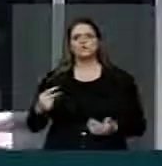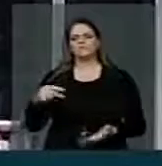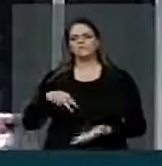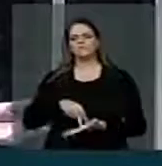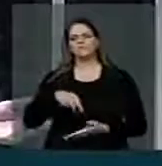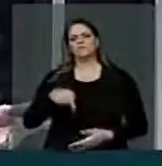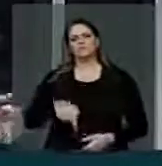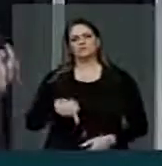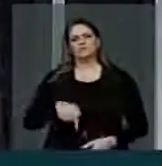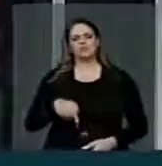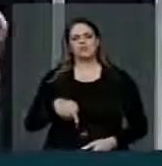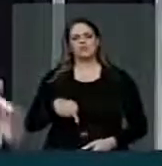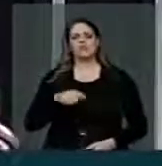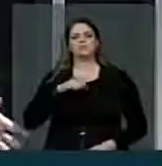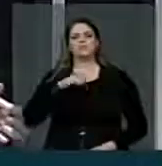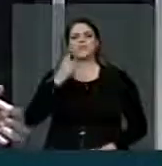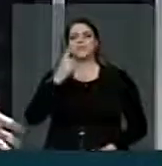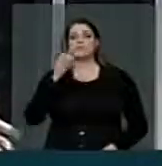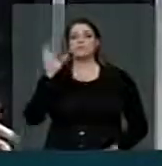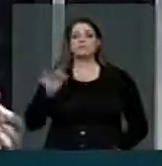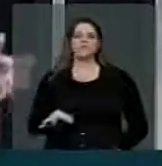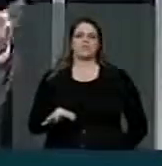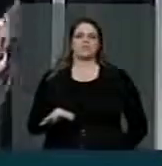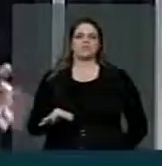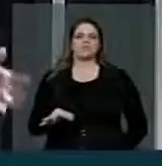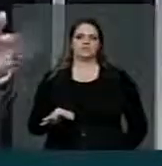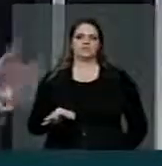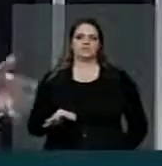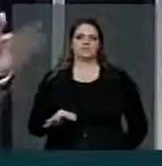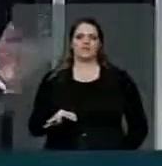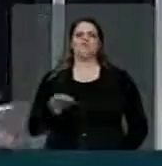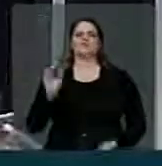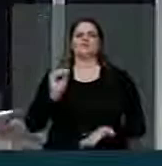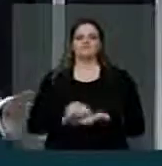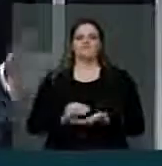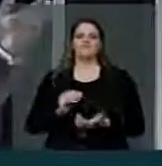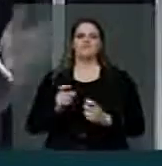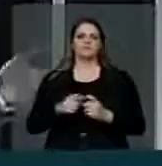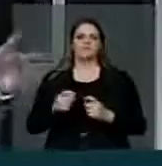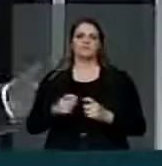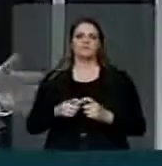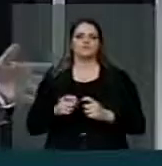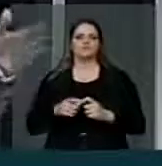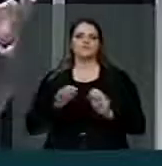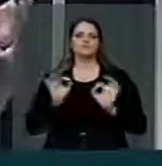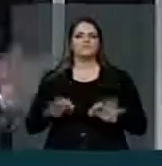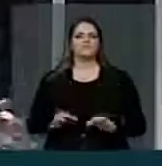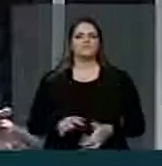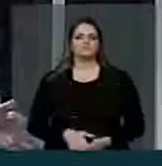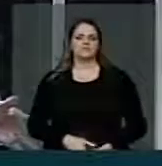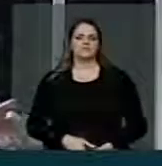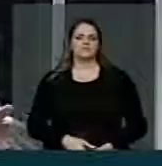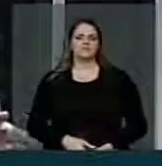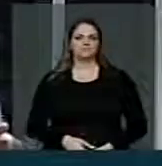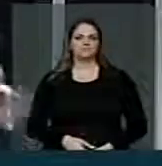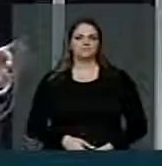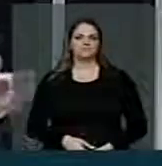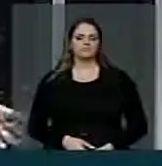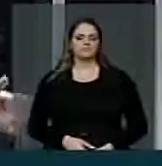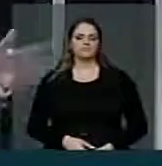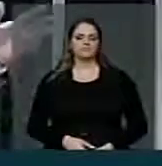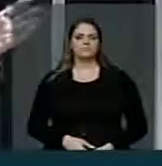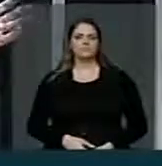professores, estudantes, têm uma convicção clara: há falta de médico em boa parte do Brasil. Há